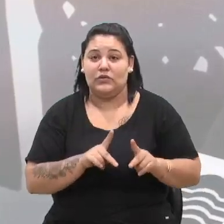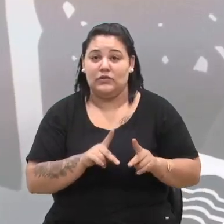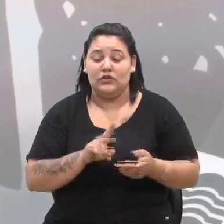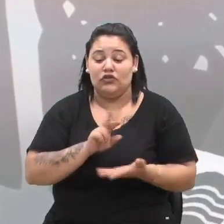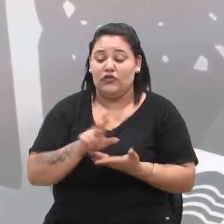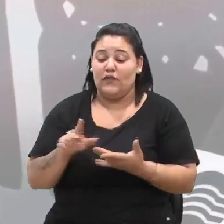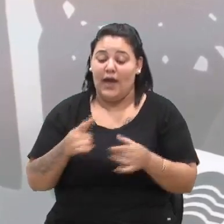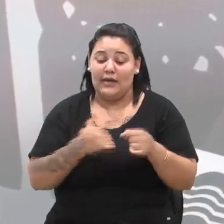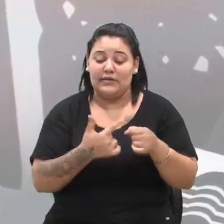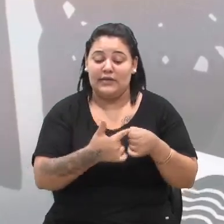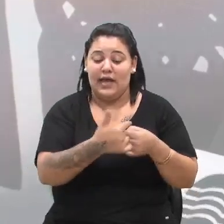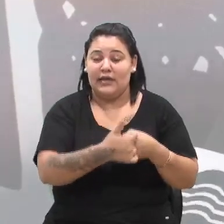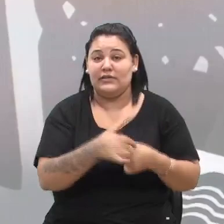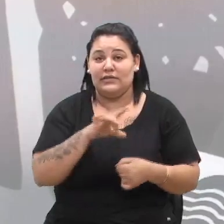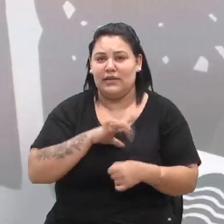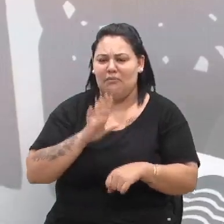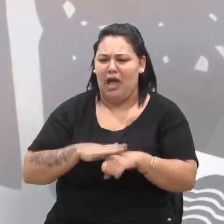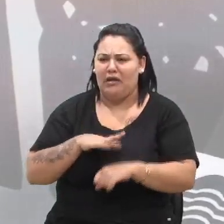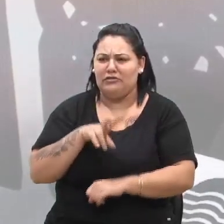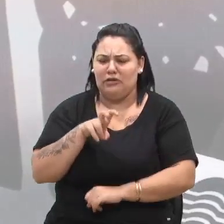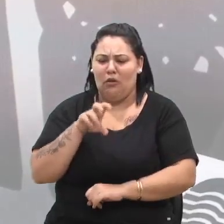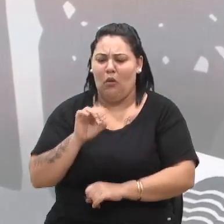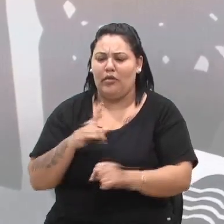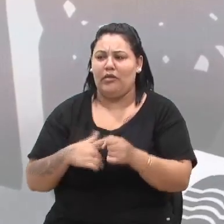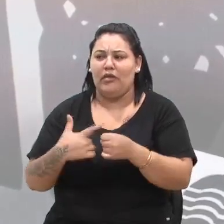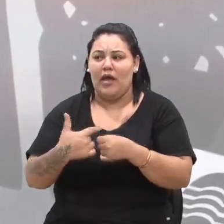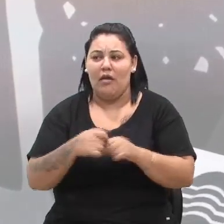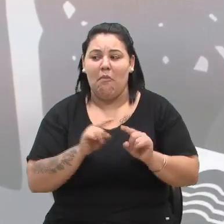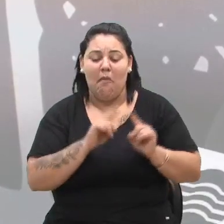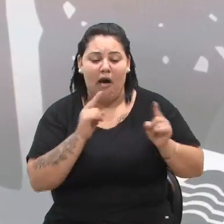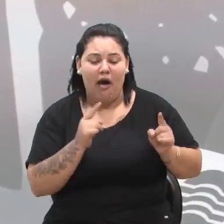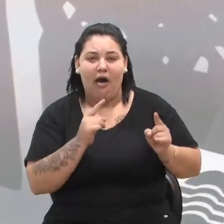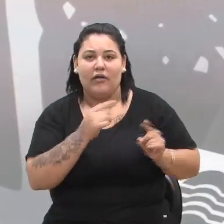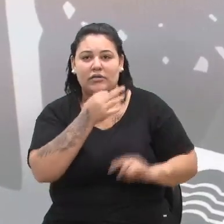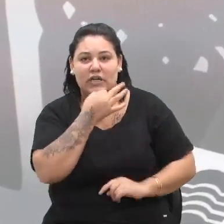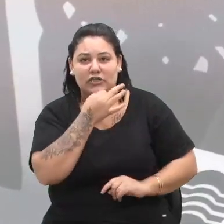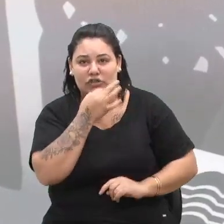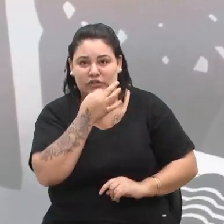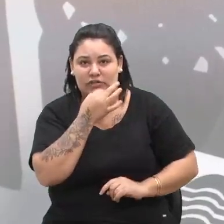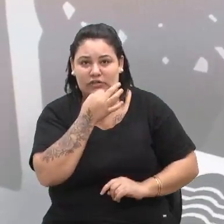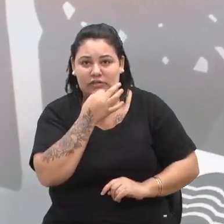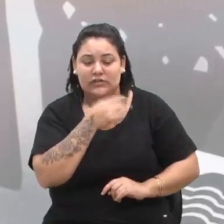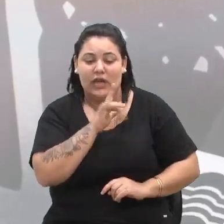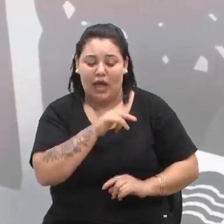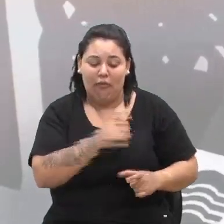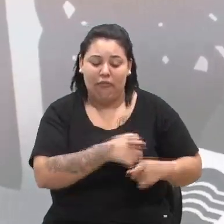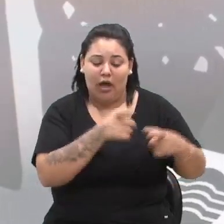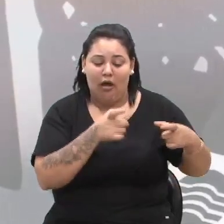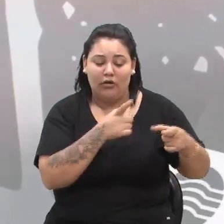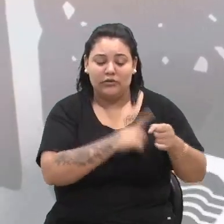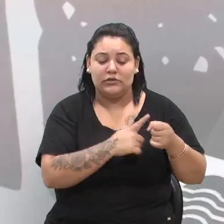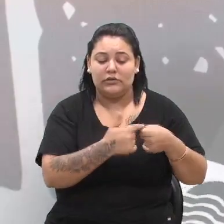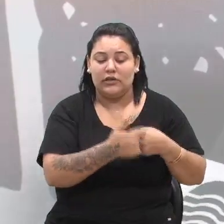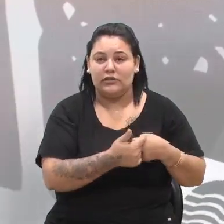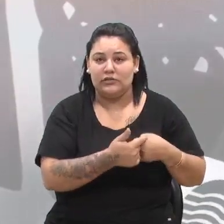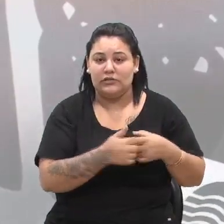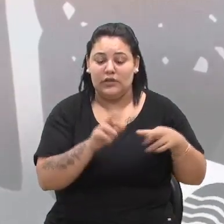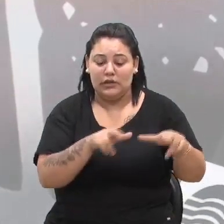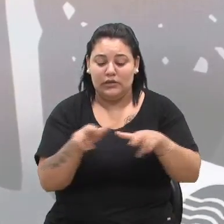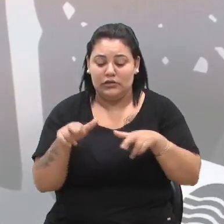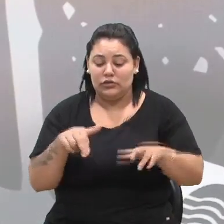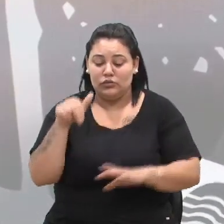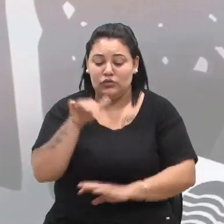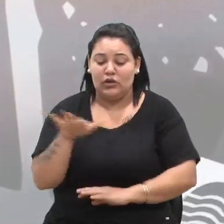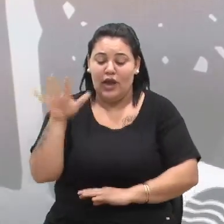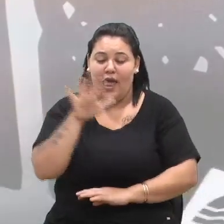cidades, são mais de 50 cidades, né? Mas Caxias, sendo a maior cidade desta região Nordeste,